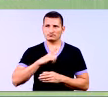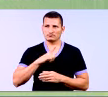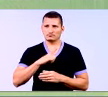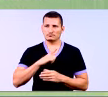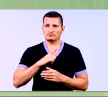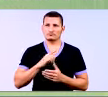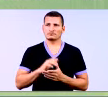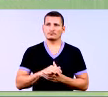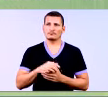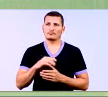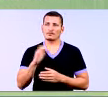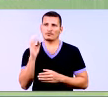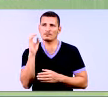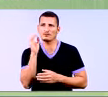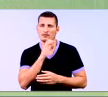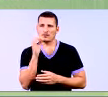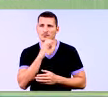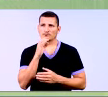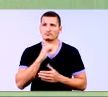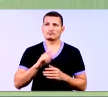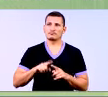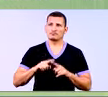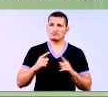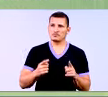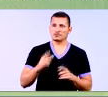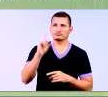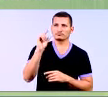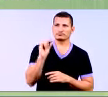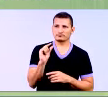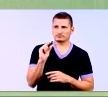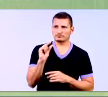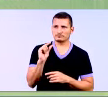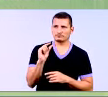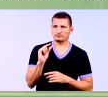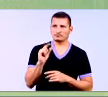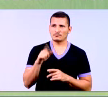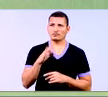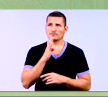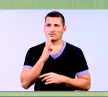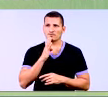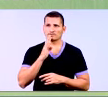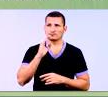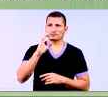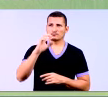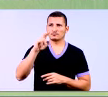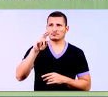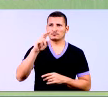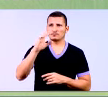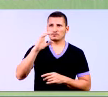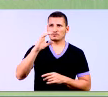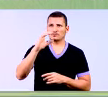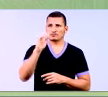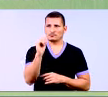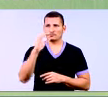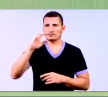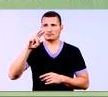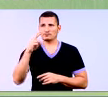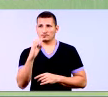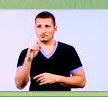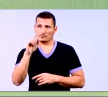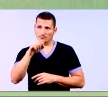de altíssima velocidade, porém muito pequenas, que a gente conhece como memória cache. Essas memórias